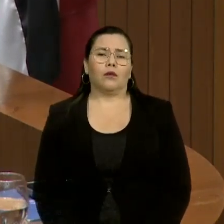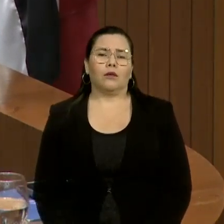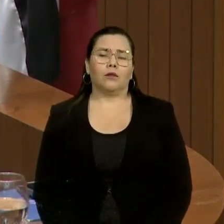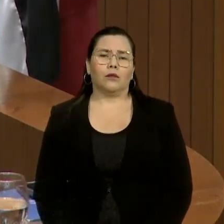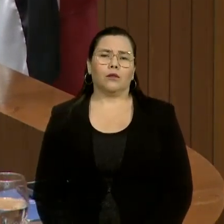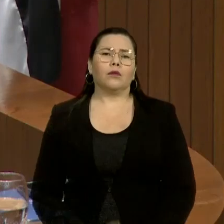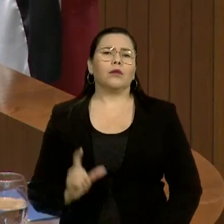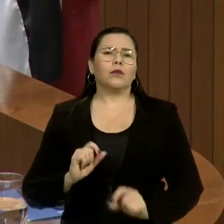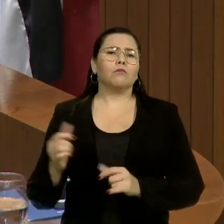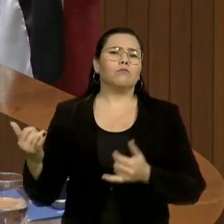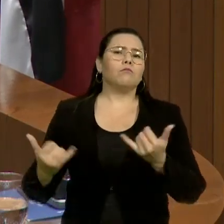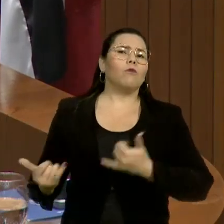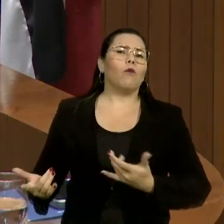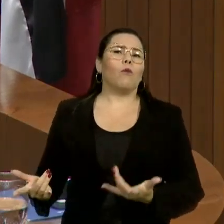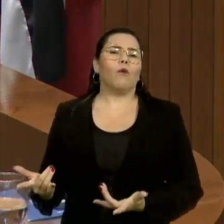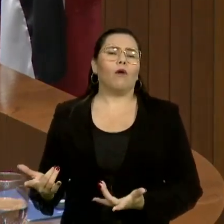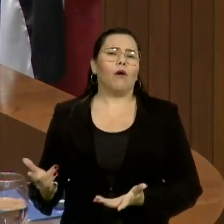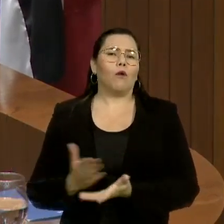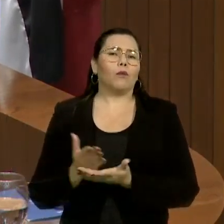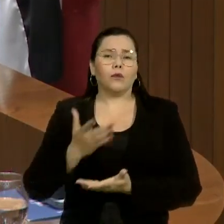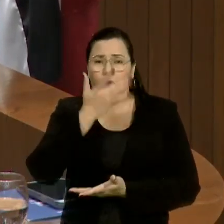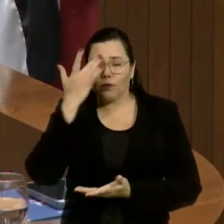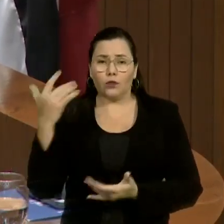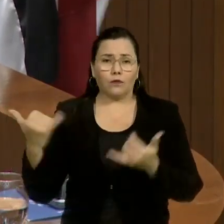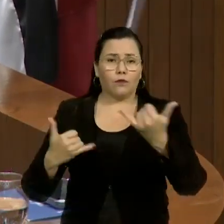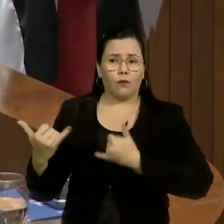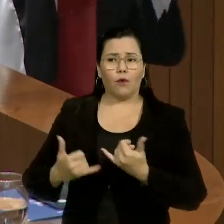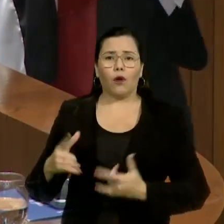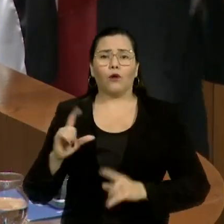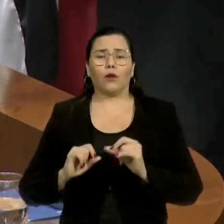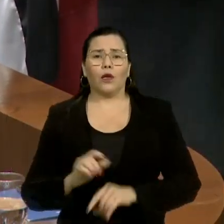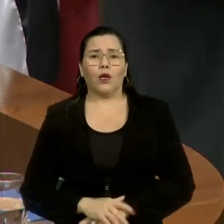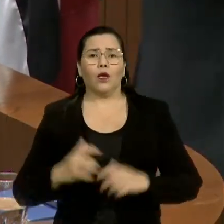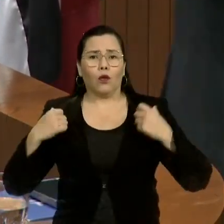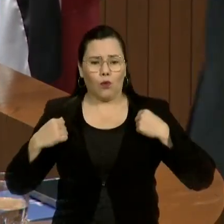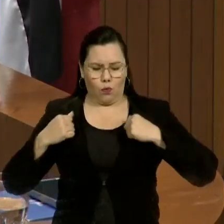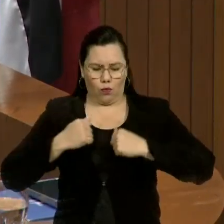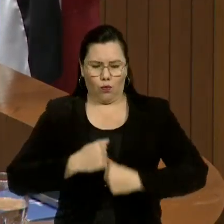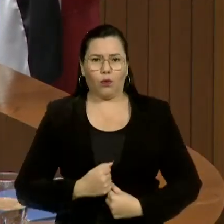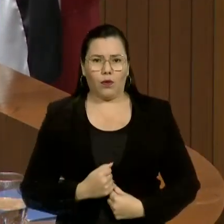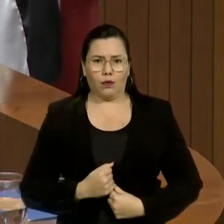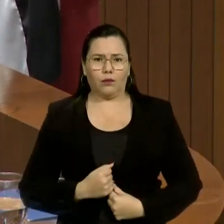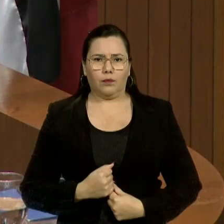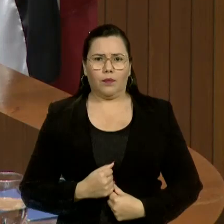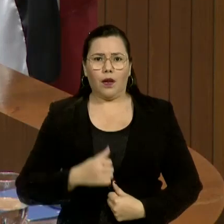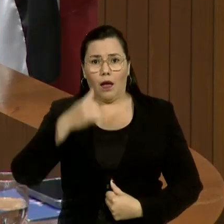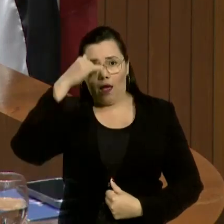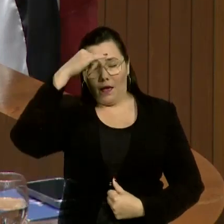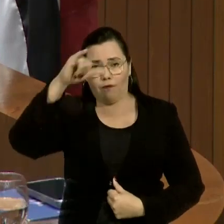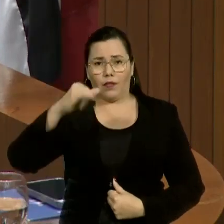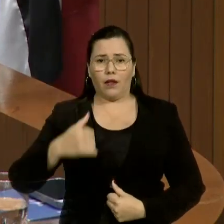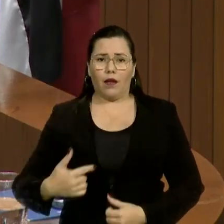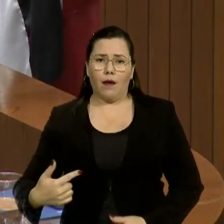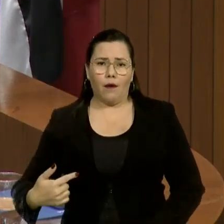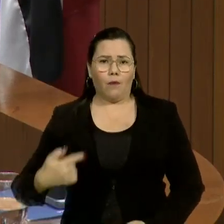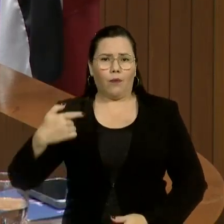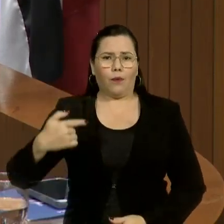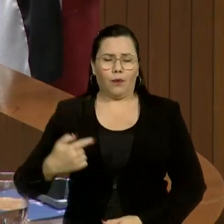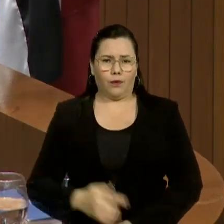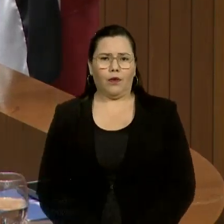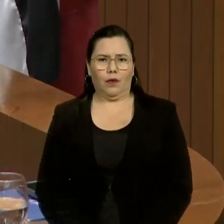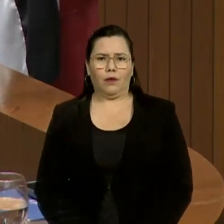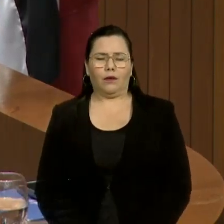Estado do Maranhão encontra-se aí já com prazo de validade vencido. Eu não sei se isso é verdade, mas se isso for